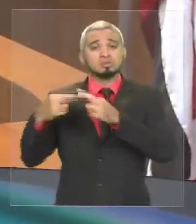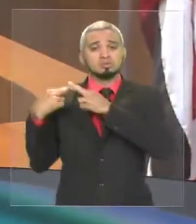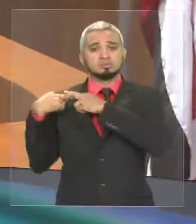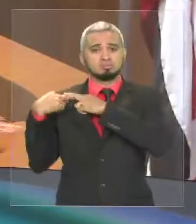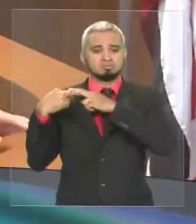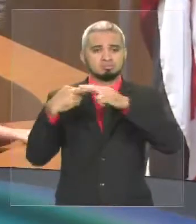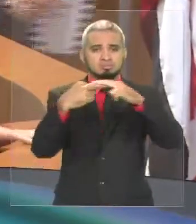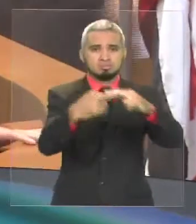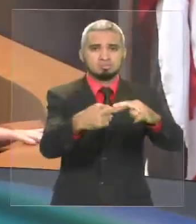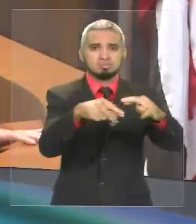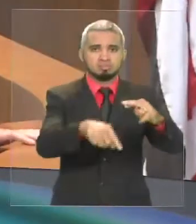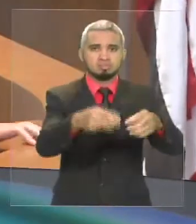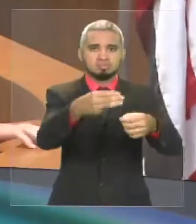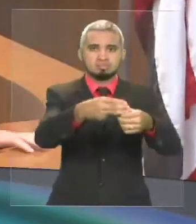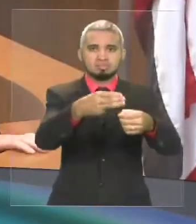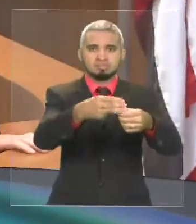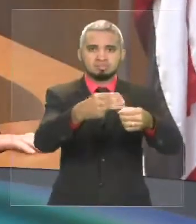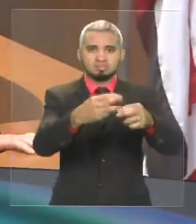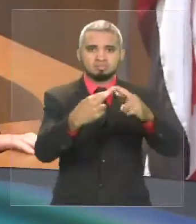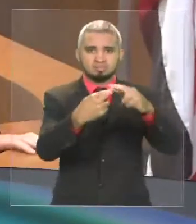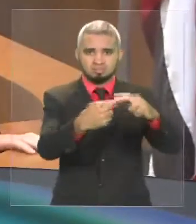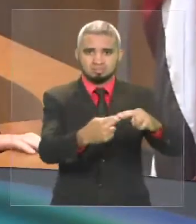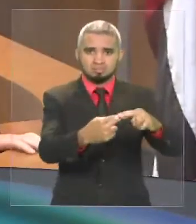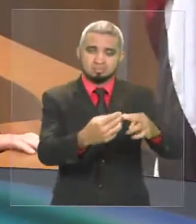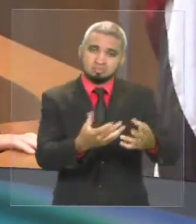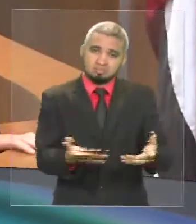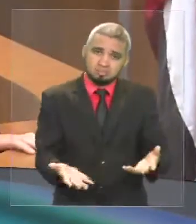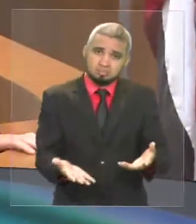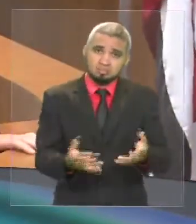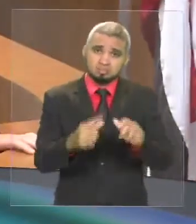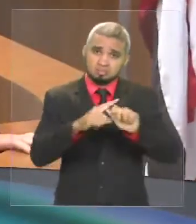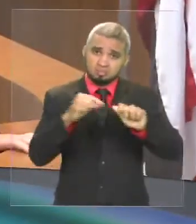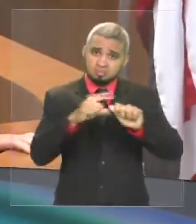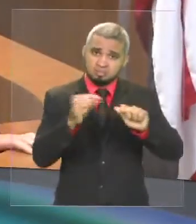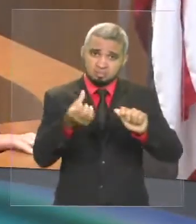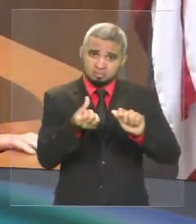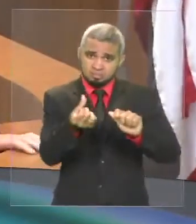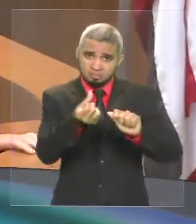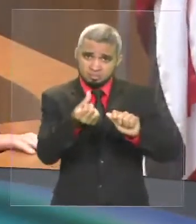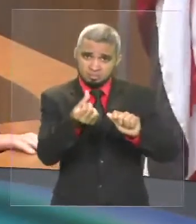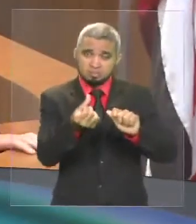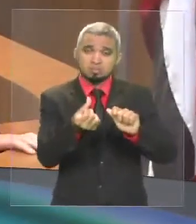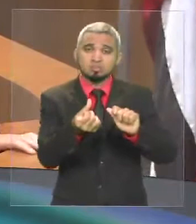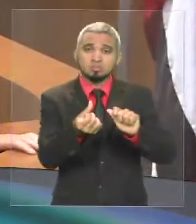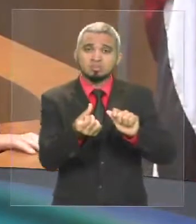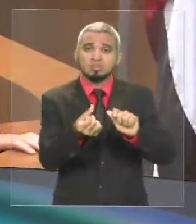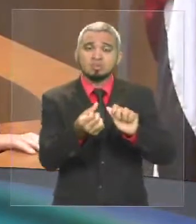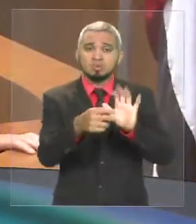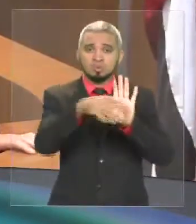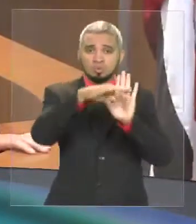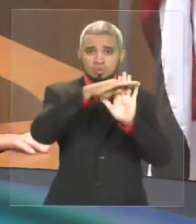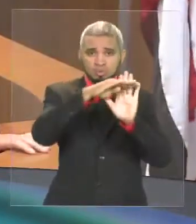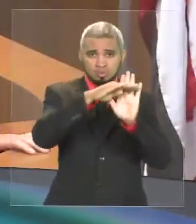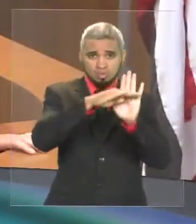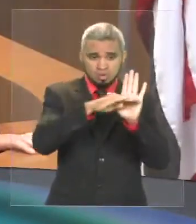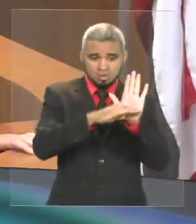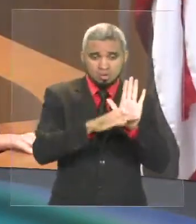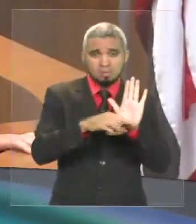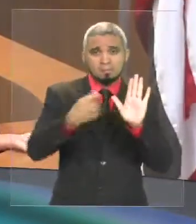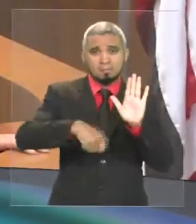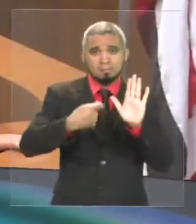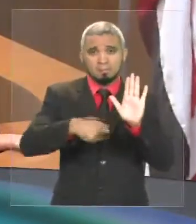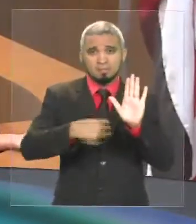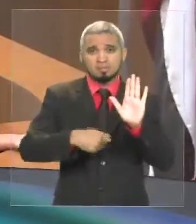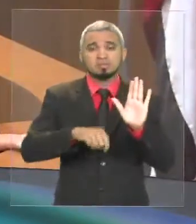ler a vossas excelências. Artigo 6º. A adesão ao programa será precedida de termo de compromisso que